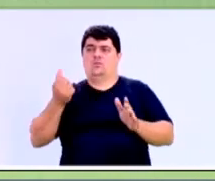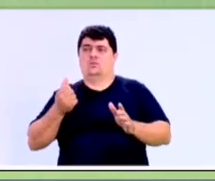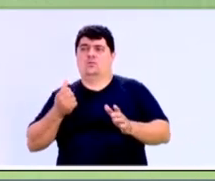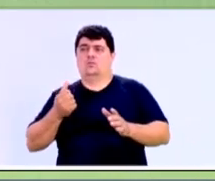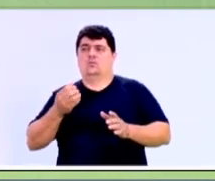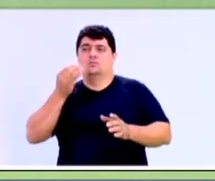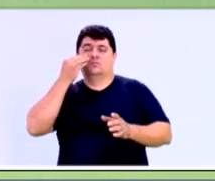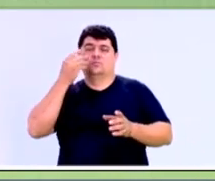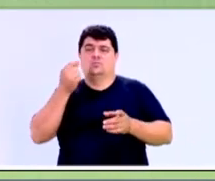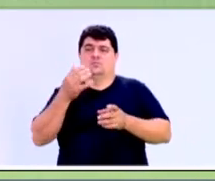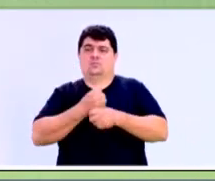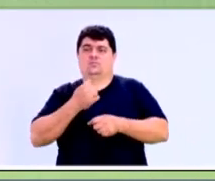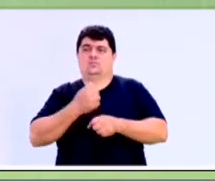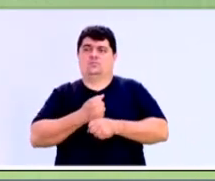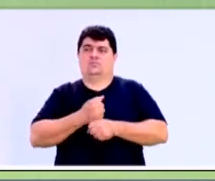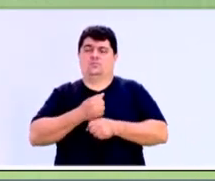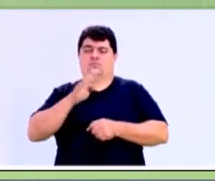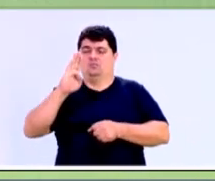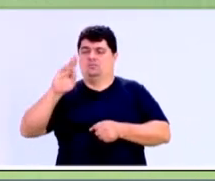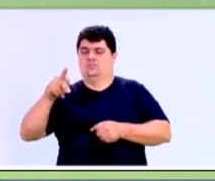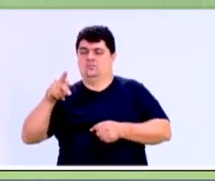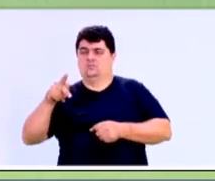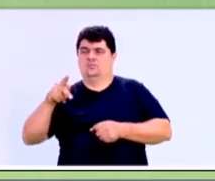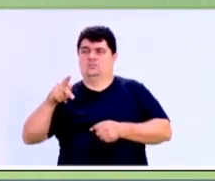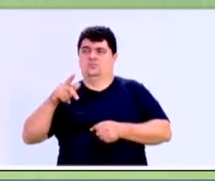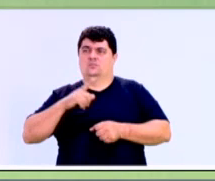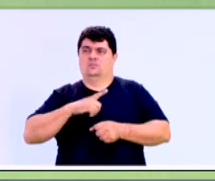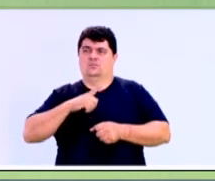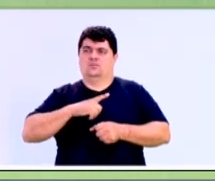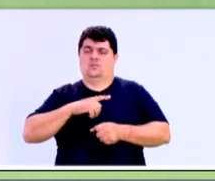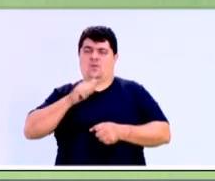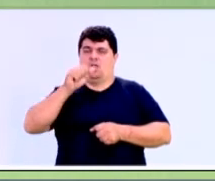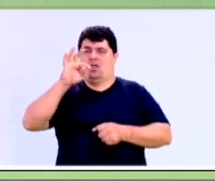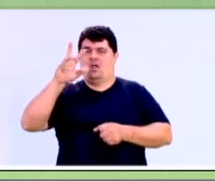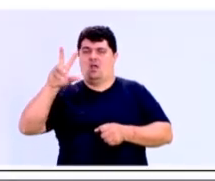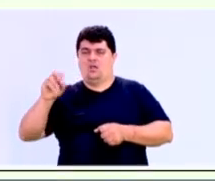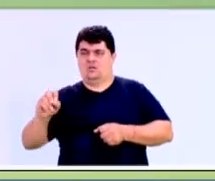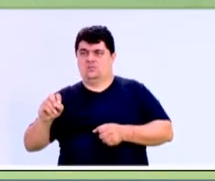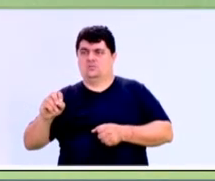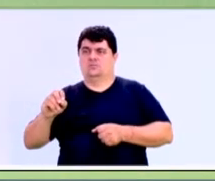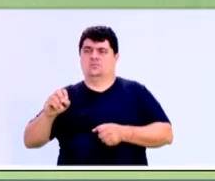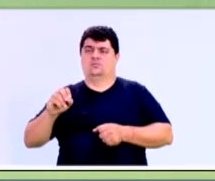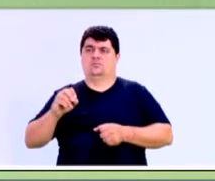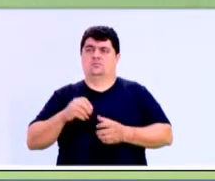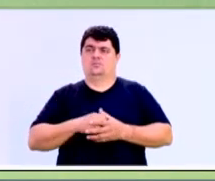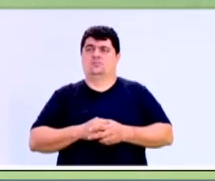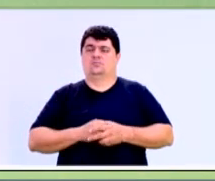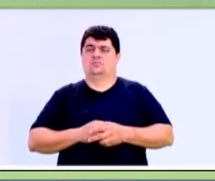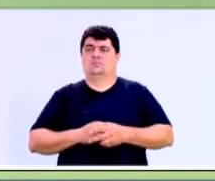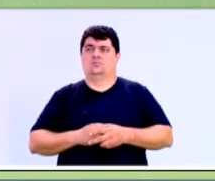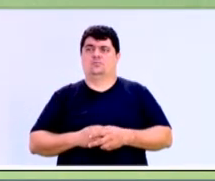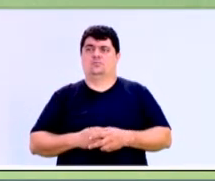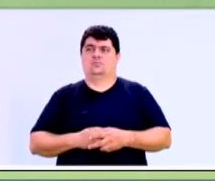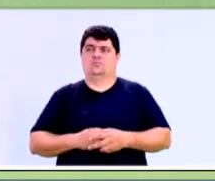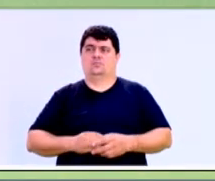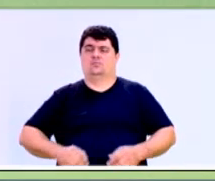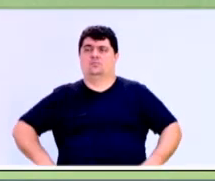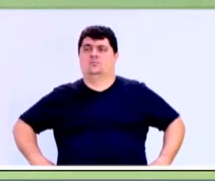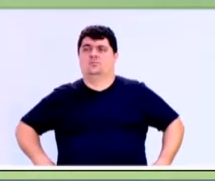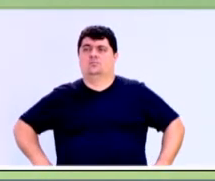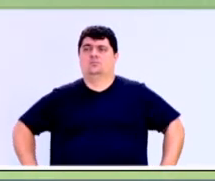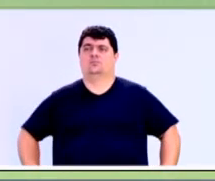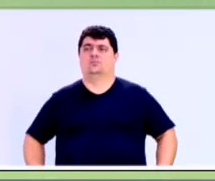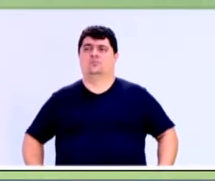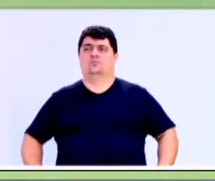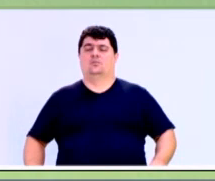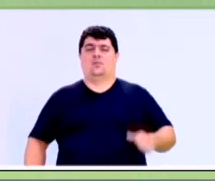um pouquinho. Então aqui eu tenho meu balanço patrimonial, tenho meu ativo, ok? Tenho aqui separado meu ativo,